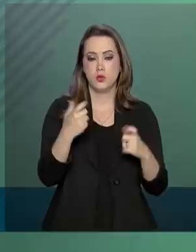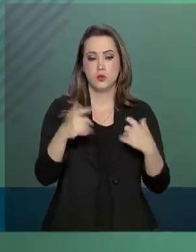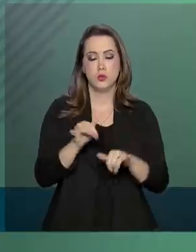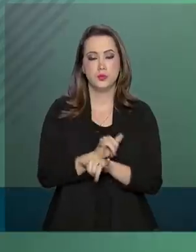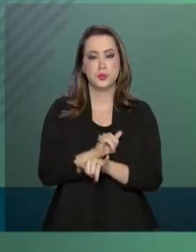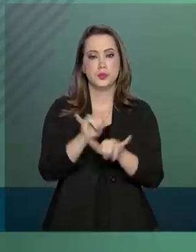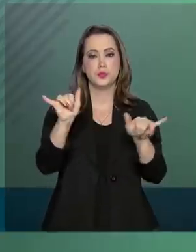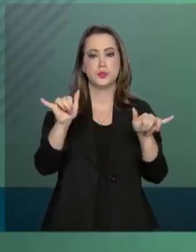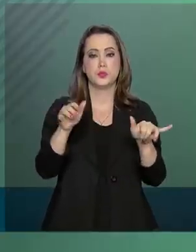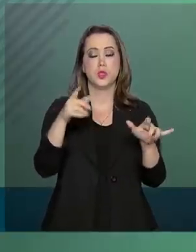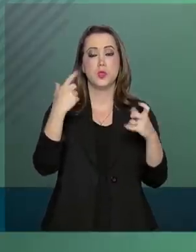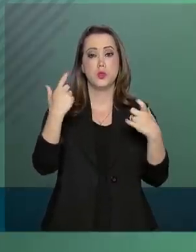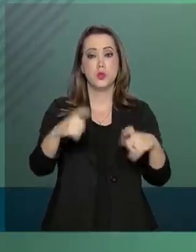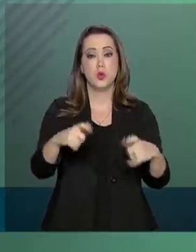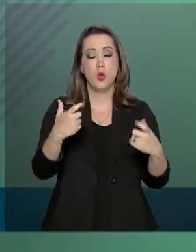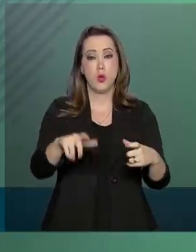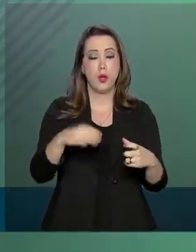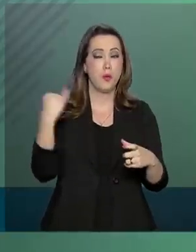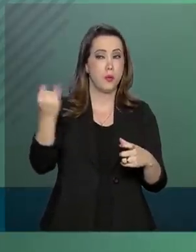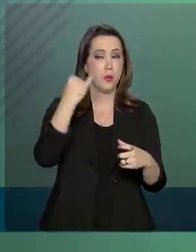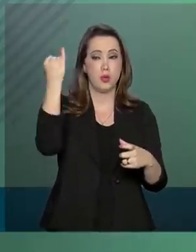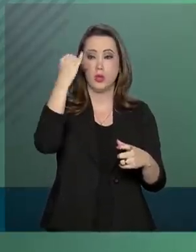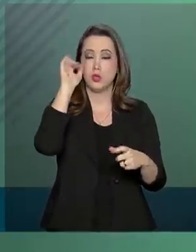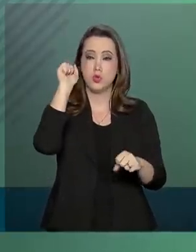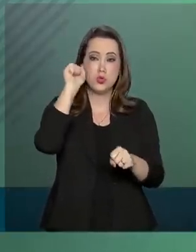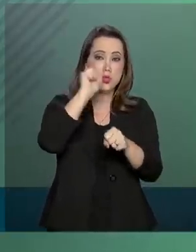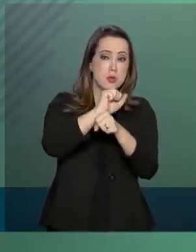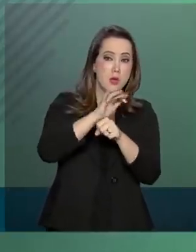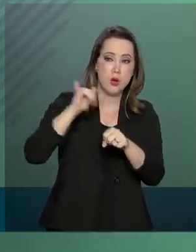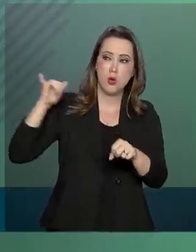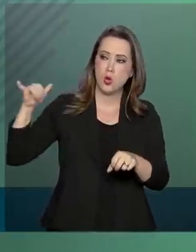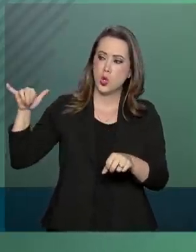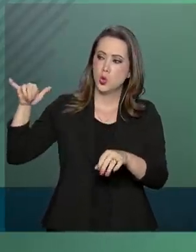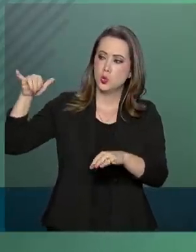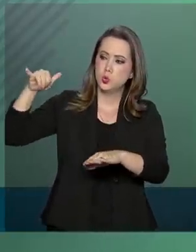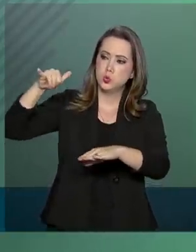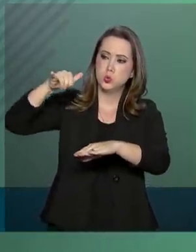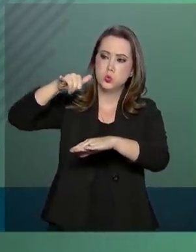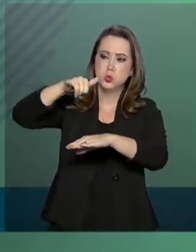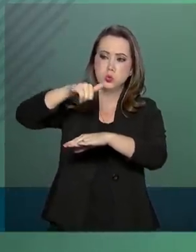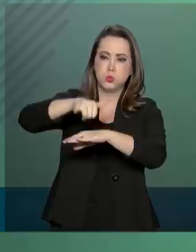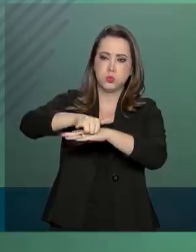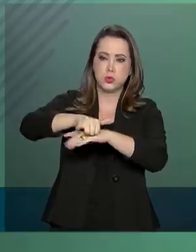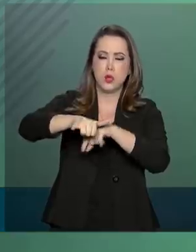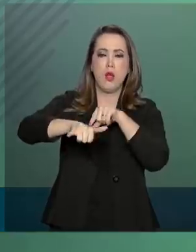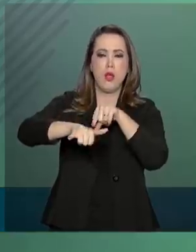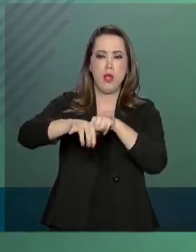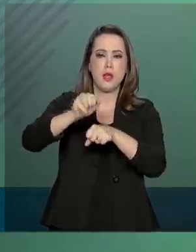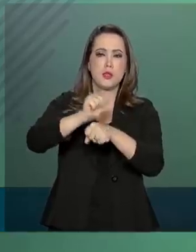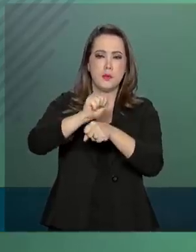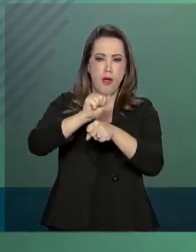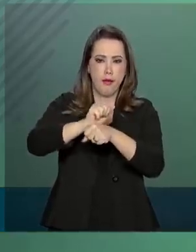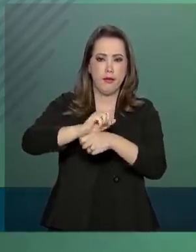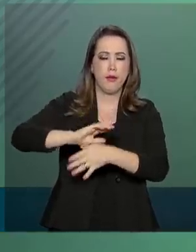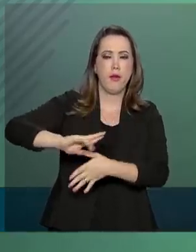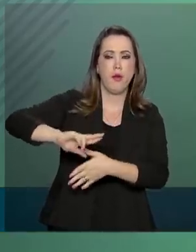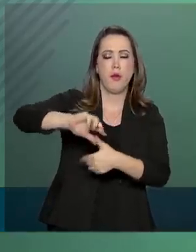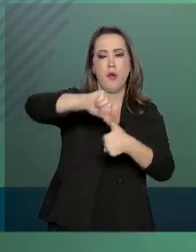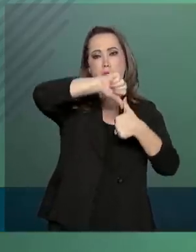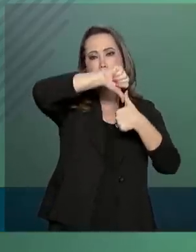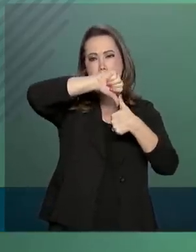se torne um rambo e internacional pelo seu posicionamento atendendo à américa central